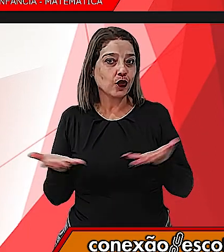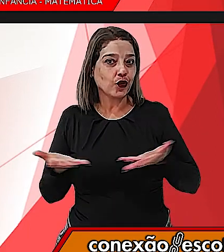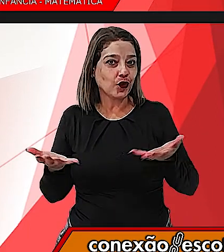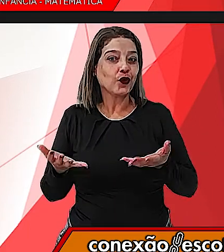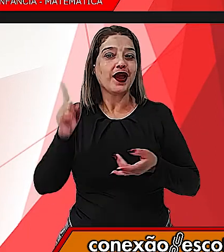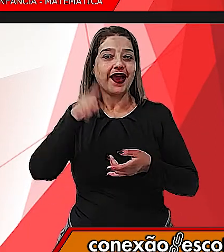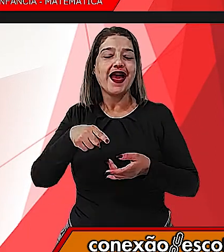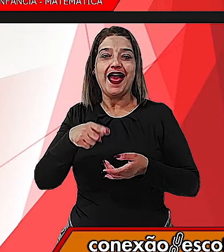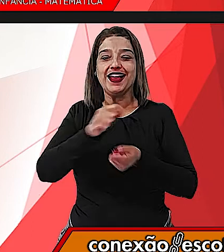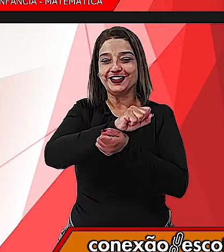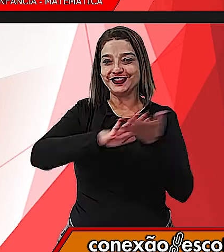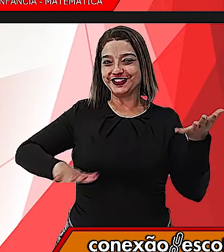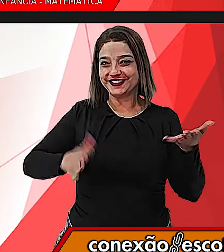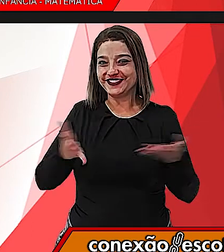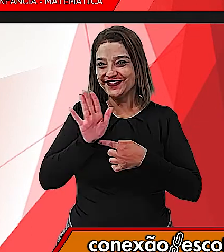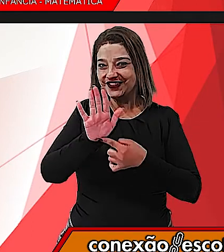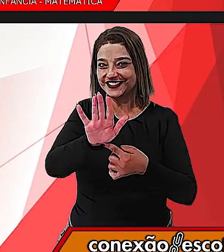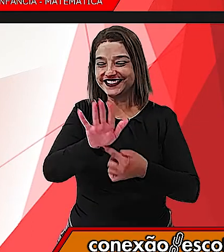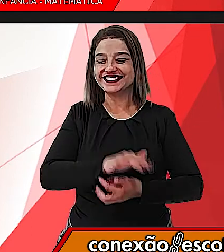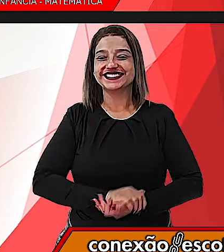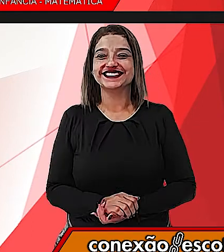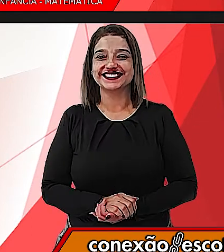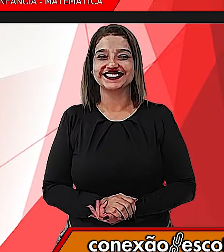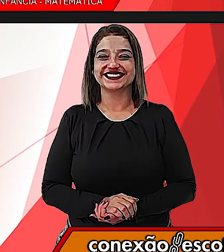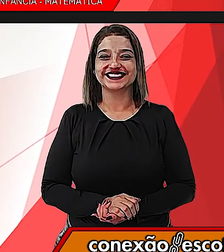Agora chegou a hora da nossa atividade.